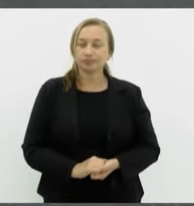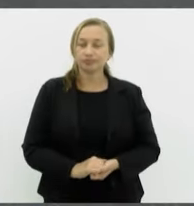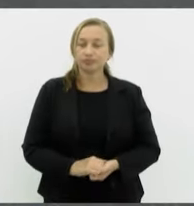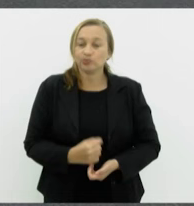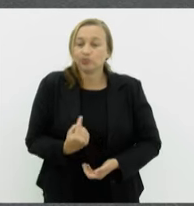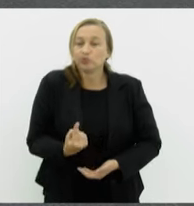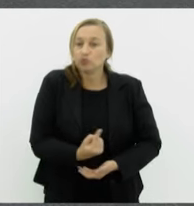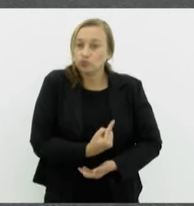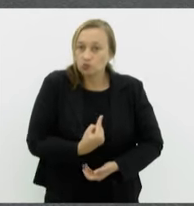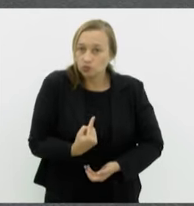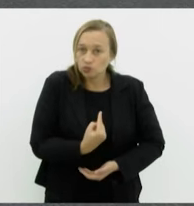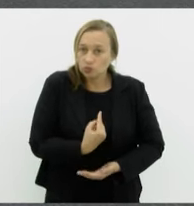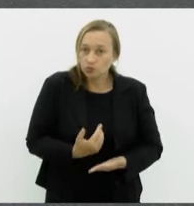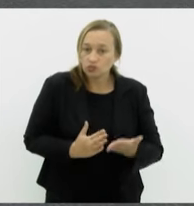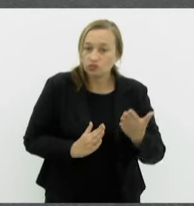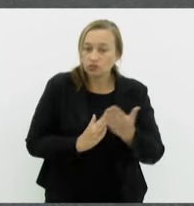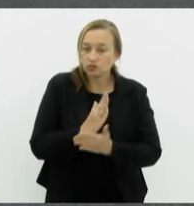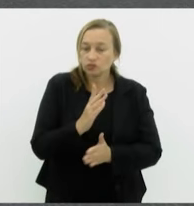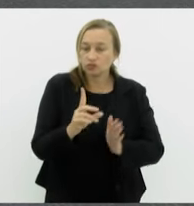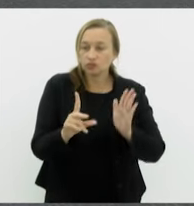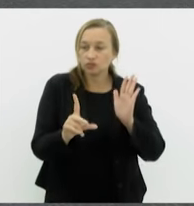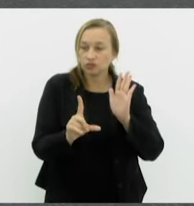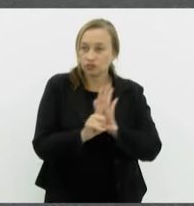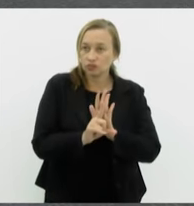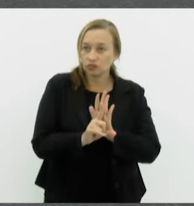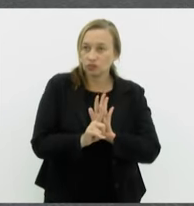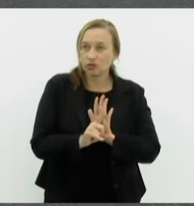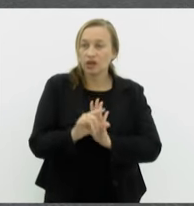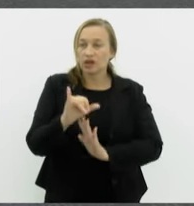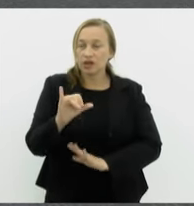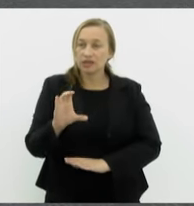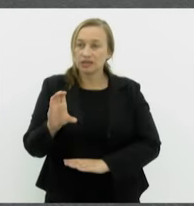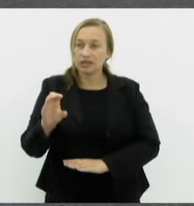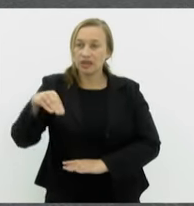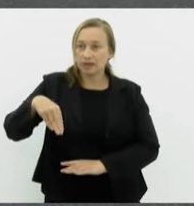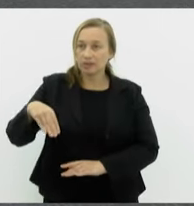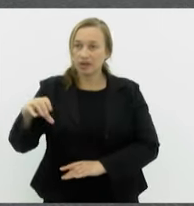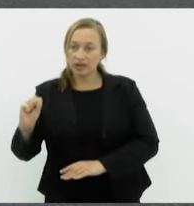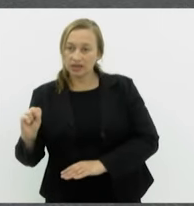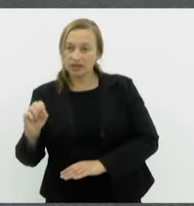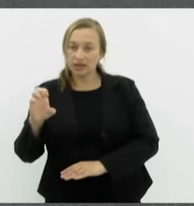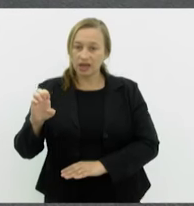nós aprovamos a lei do ICMS ecológico em